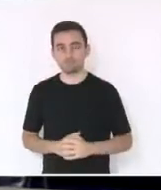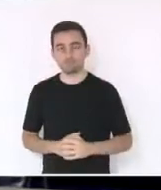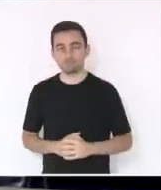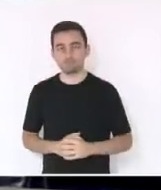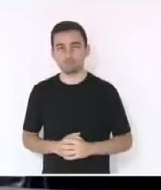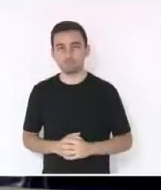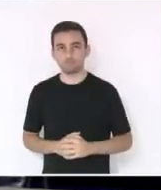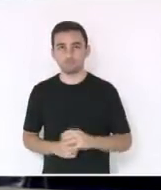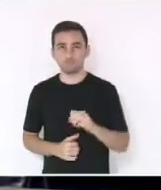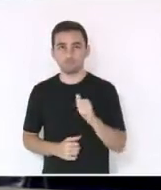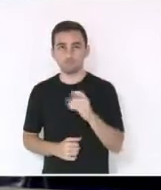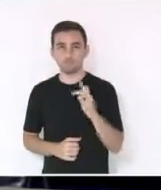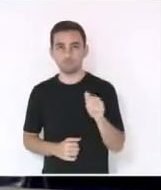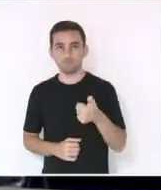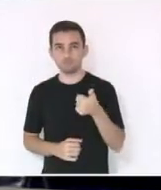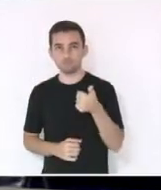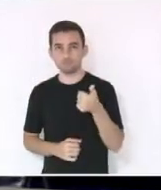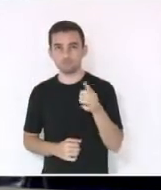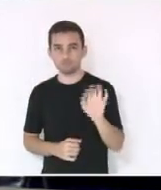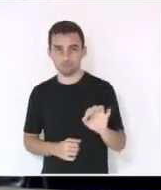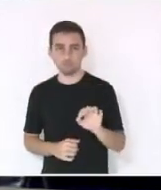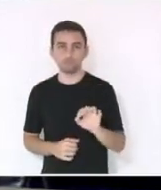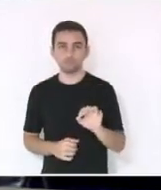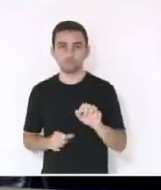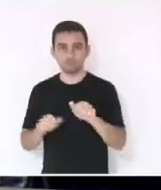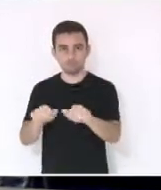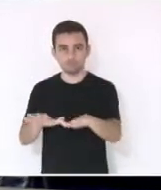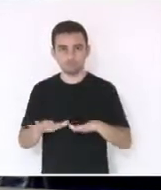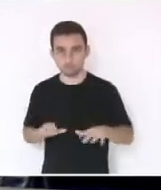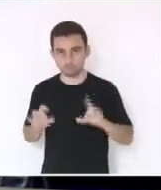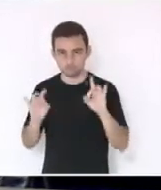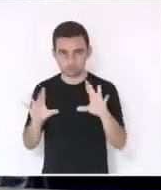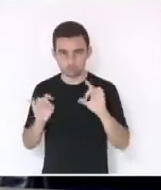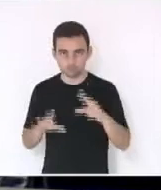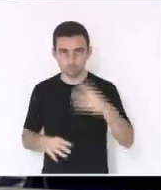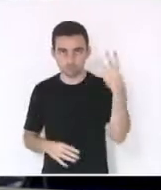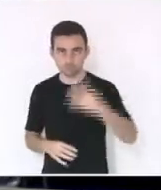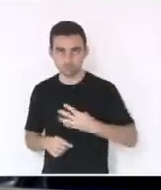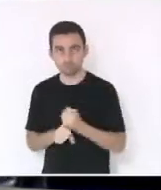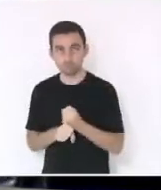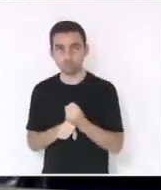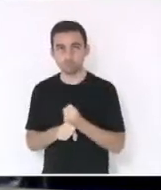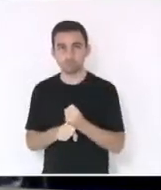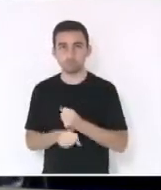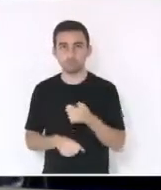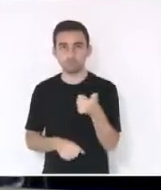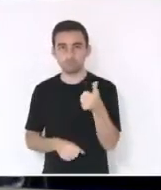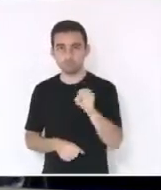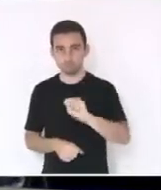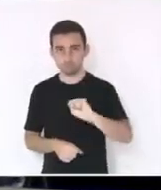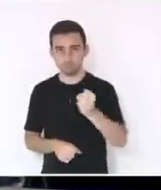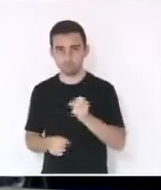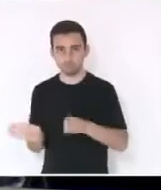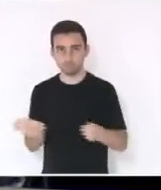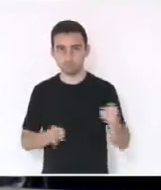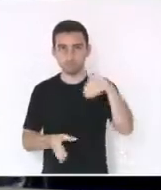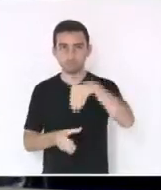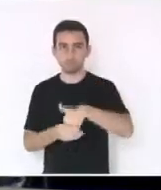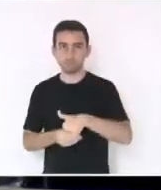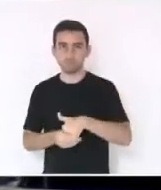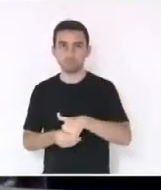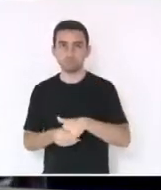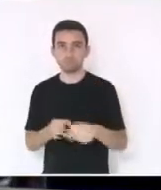Ata da 10ª sessão especial da 4ª sessão legislativa da 18ª legislatura